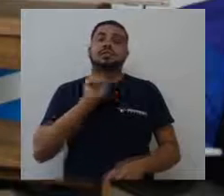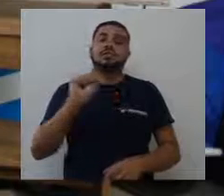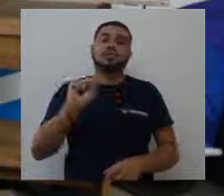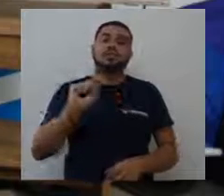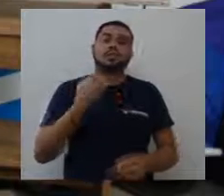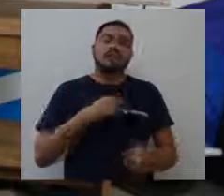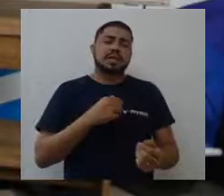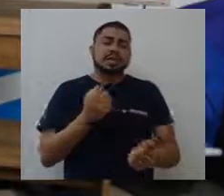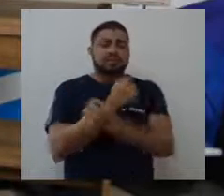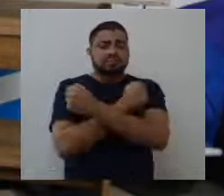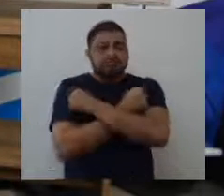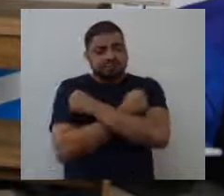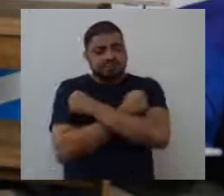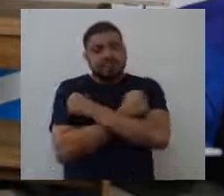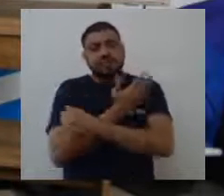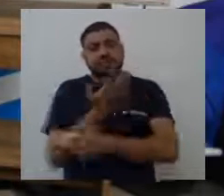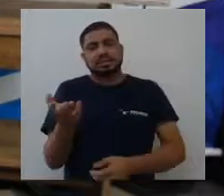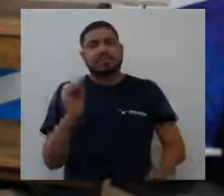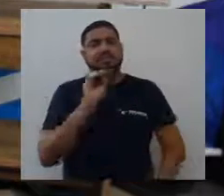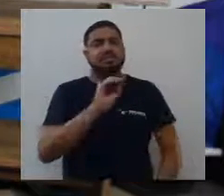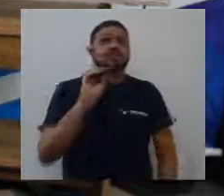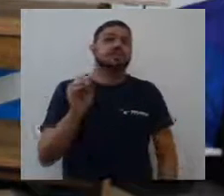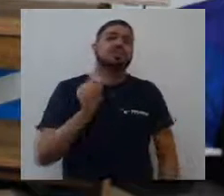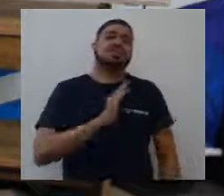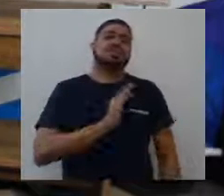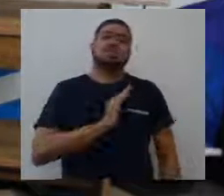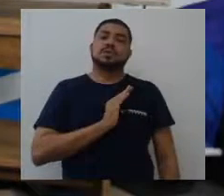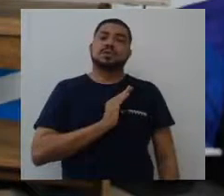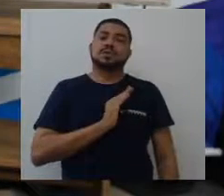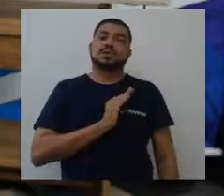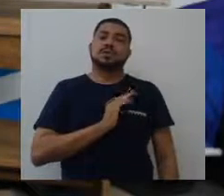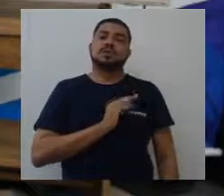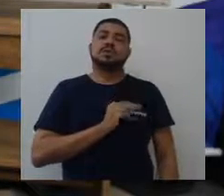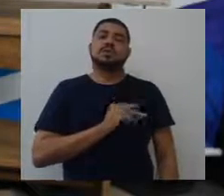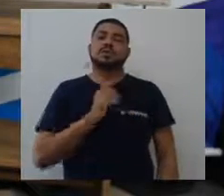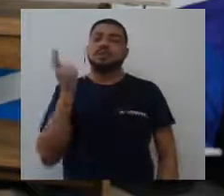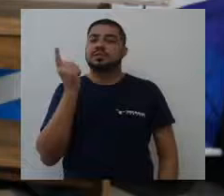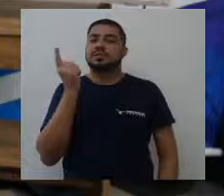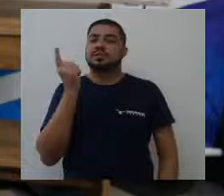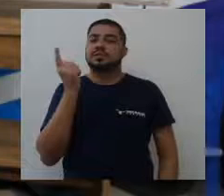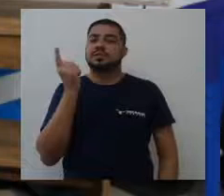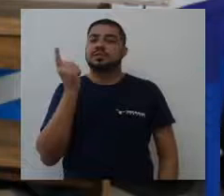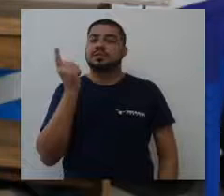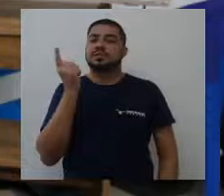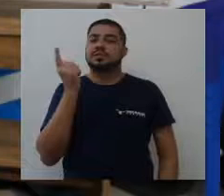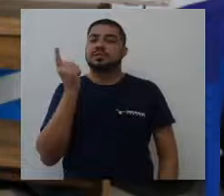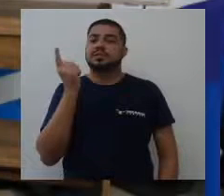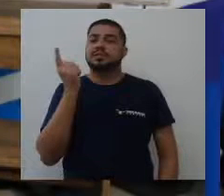para vocês um abraço bem grande, um cheiro no coração. Deu aqui, a nossa aula vai